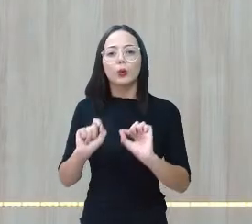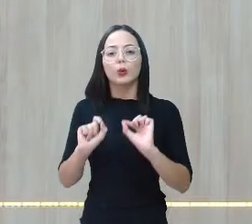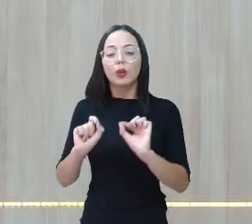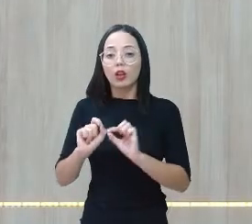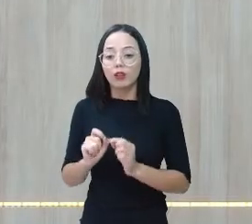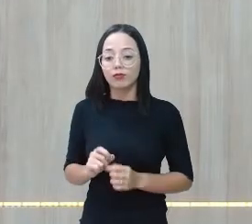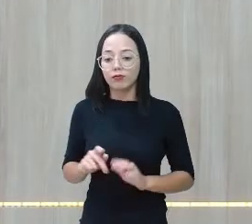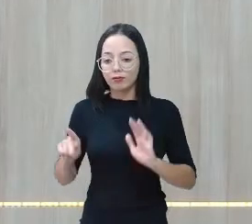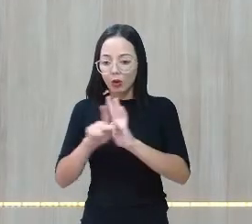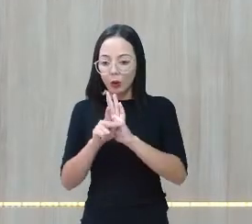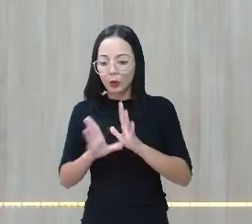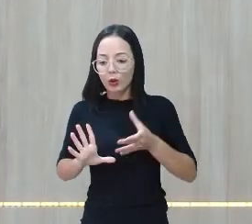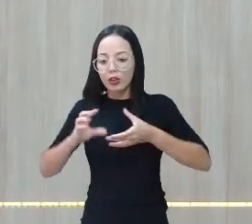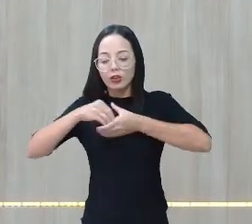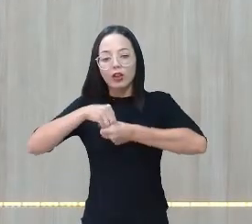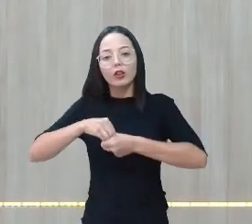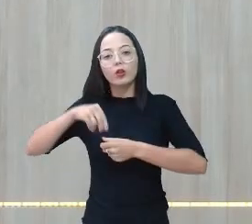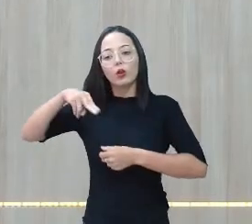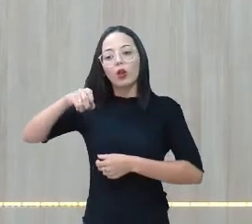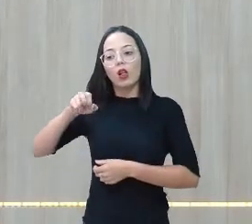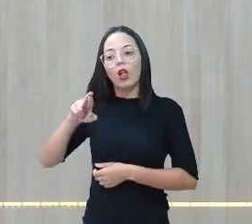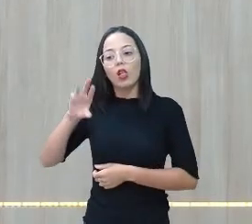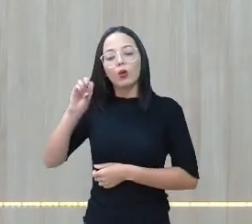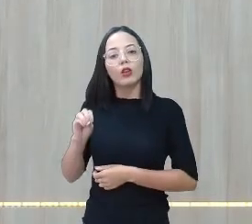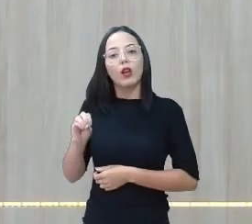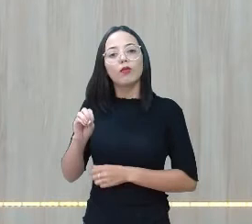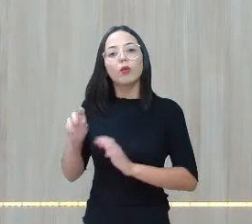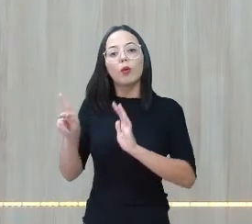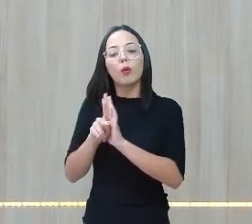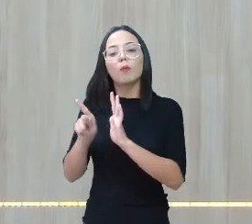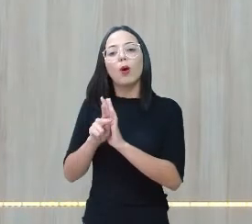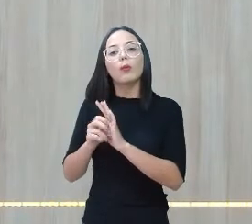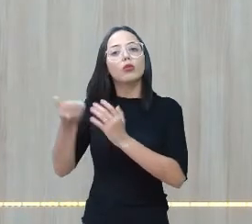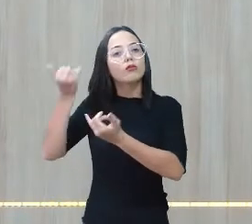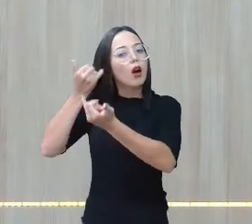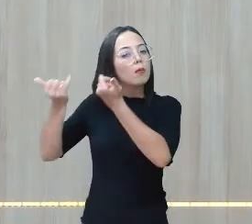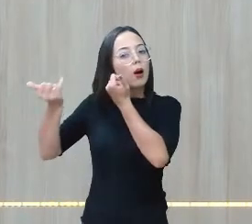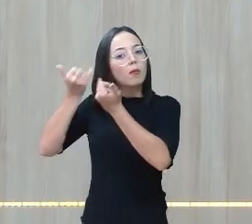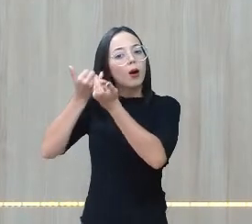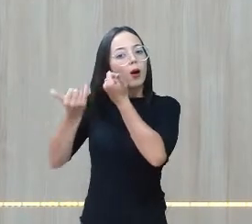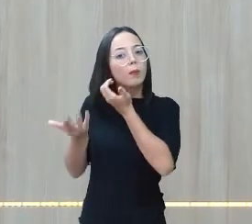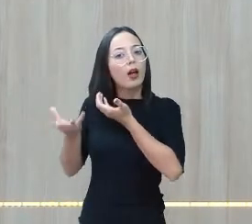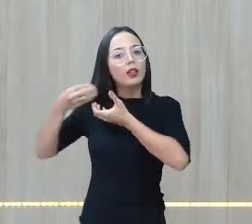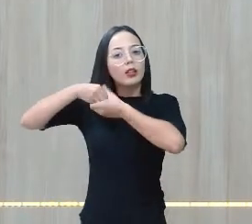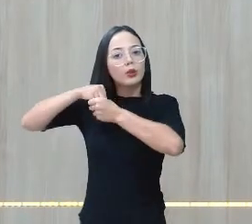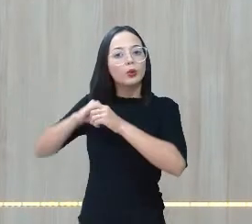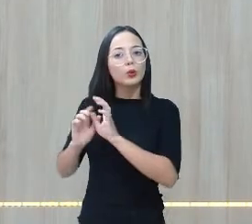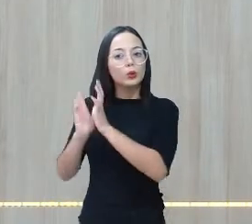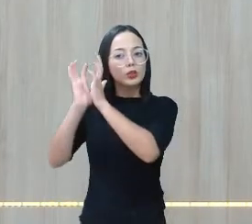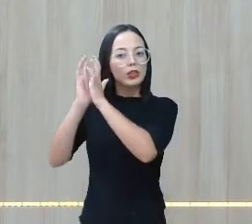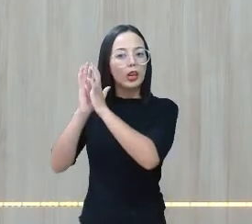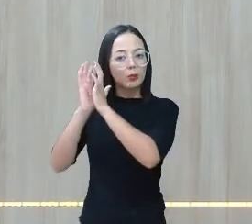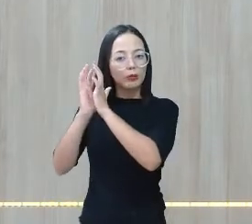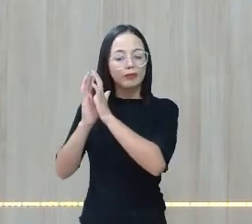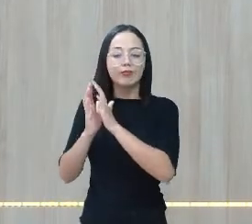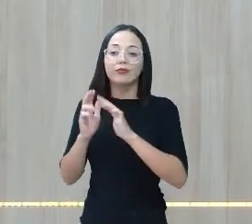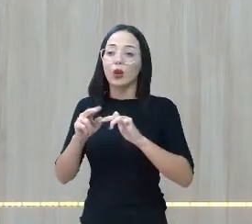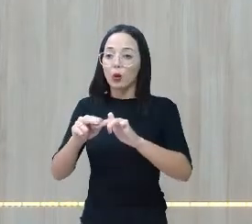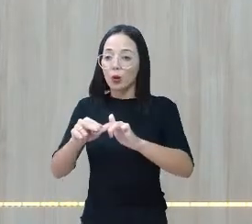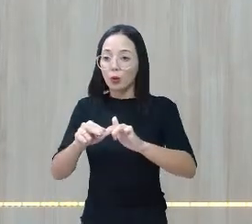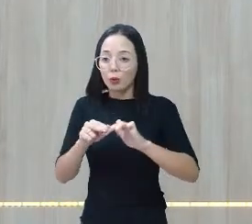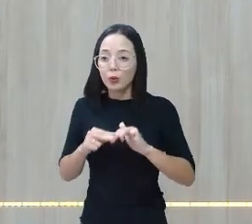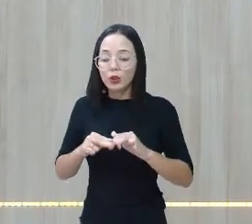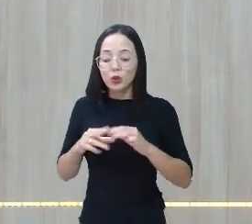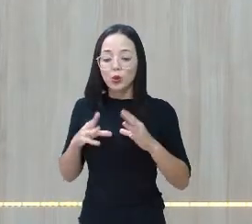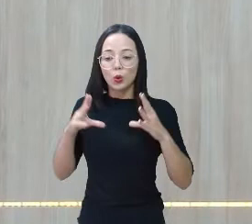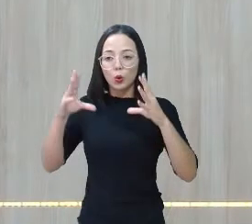acontecer? Esse nervo acústico é quem vai mandar a informação para o nosso cérebro. Portanto, gente,